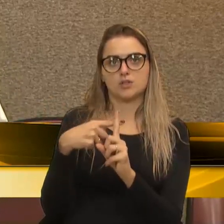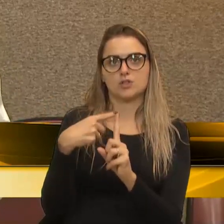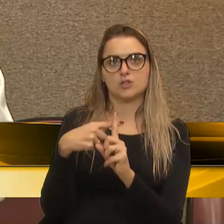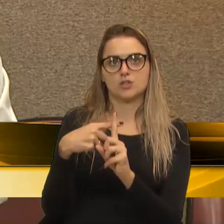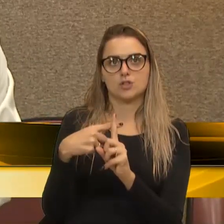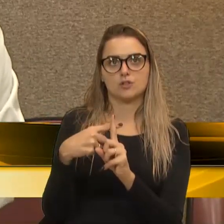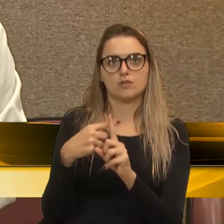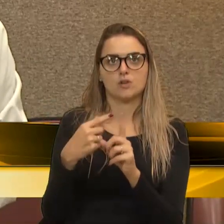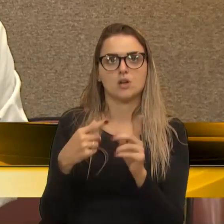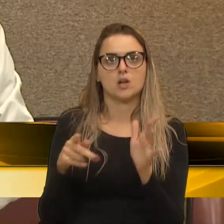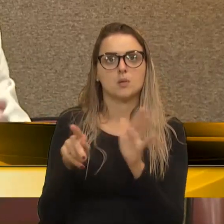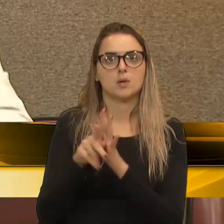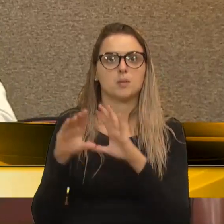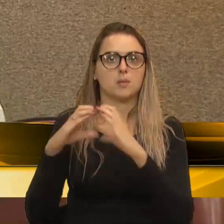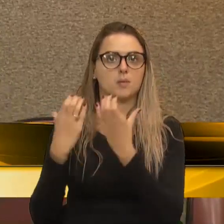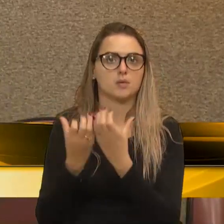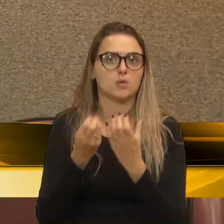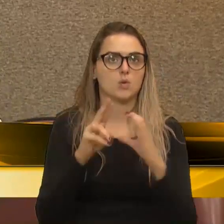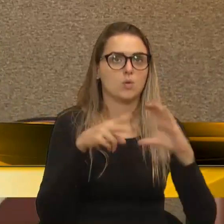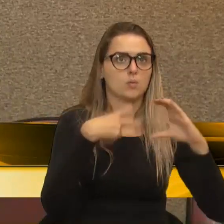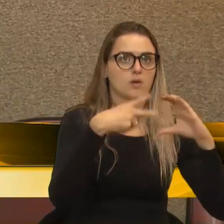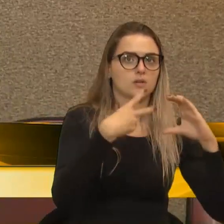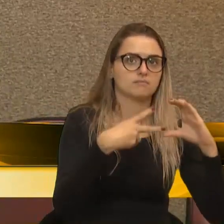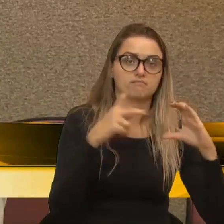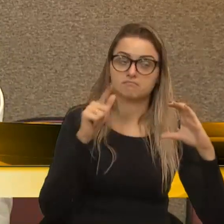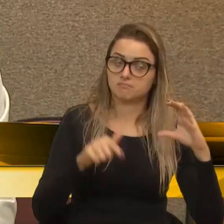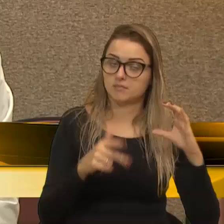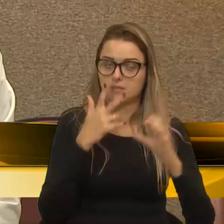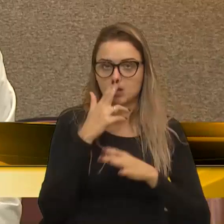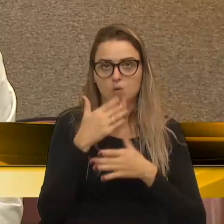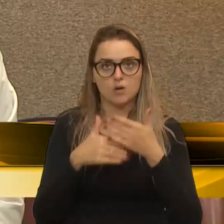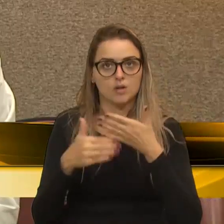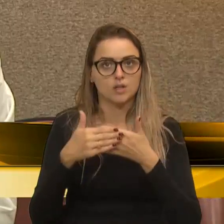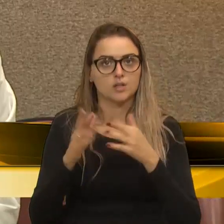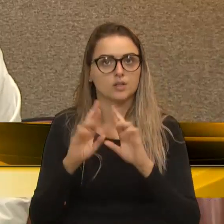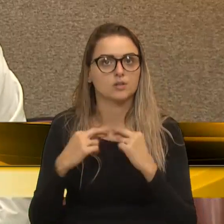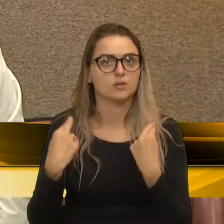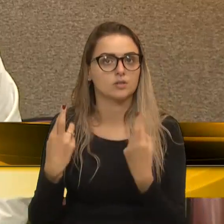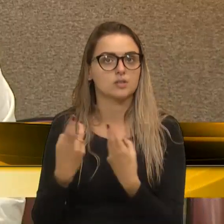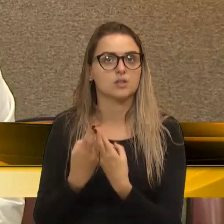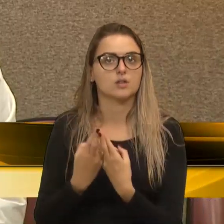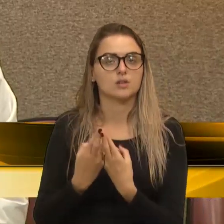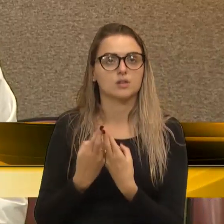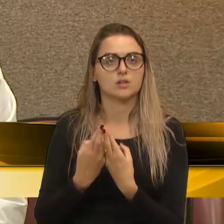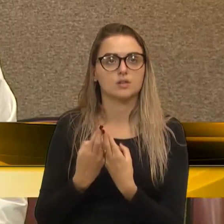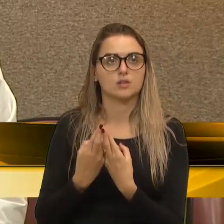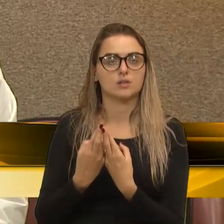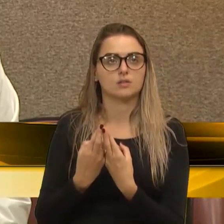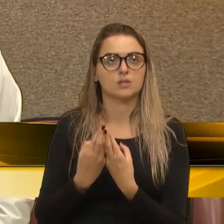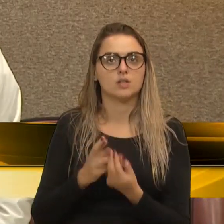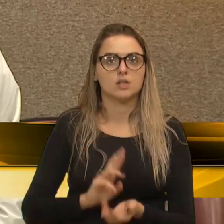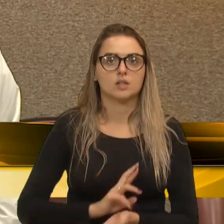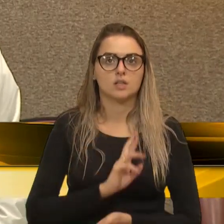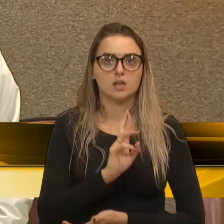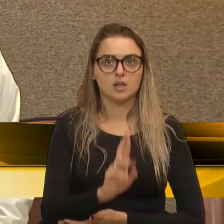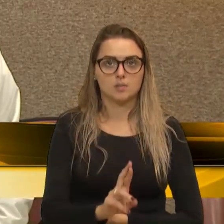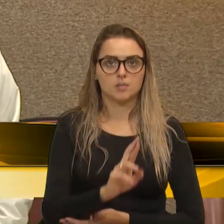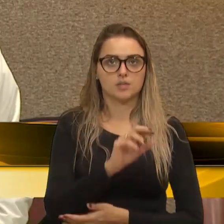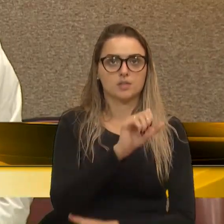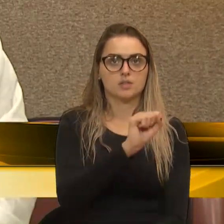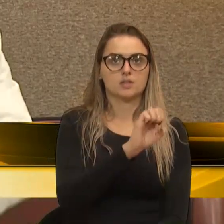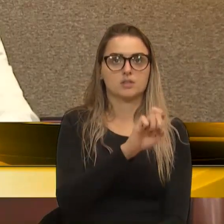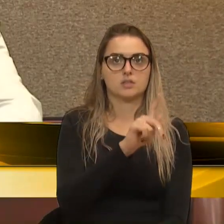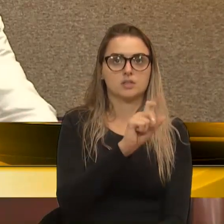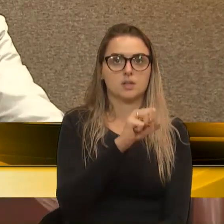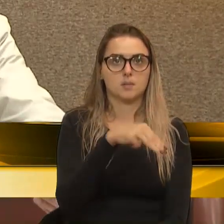Vereadores ou da comunidade. Tanto é que foi assim naquelas reuniões que a que a representante da CEPLAN, a